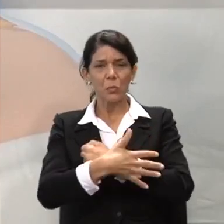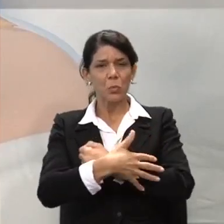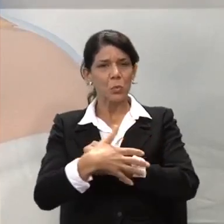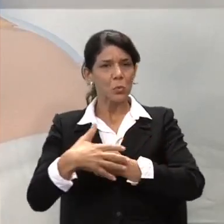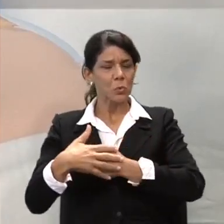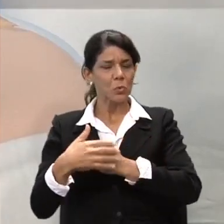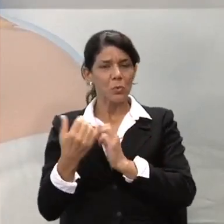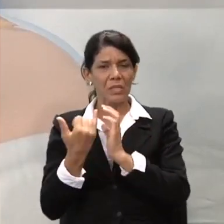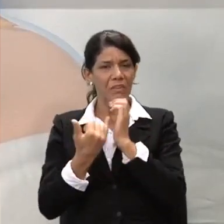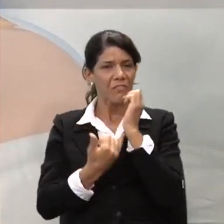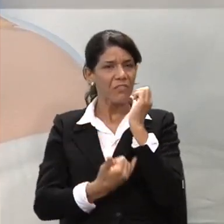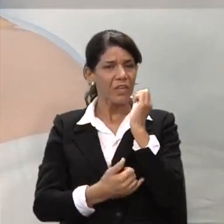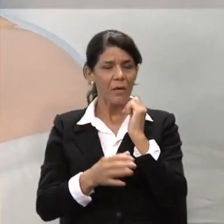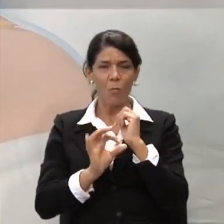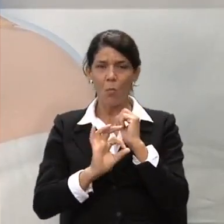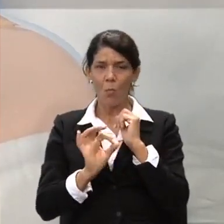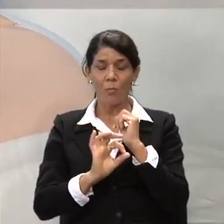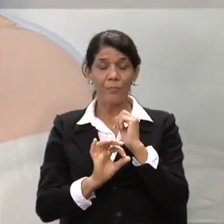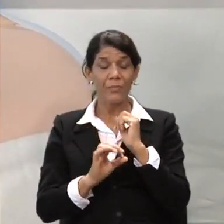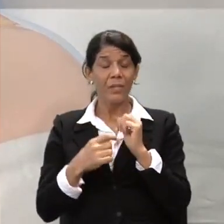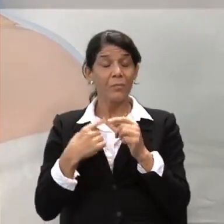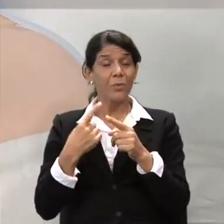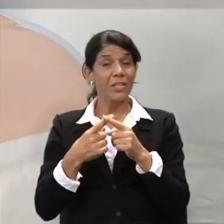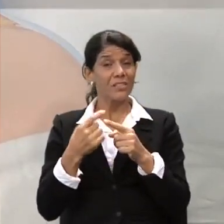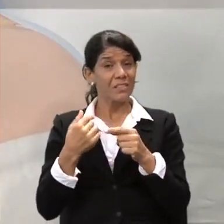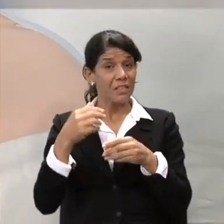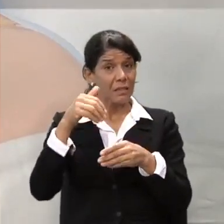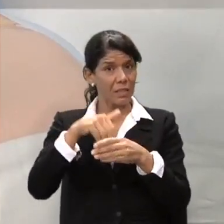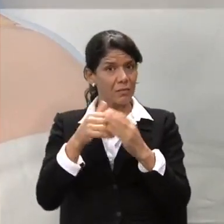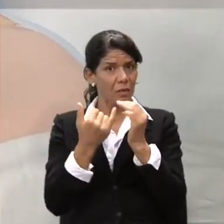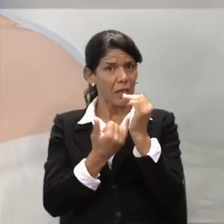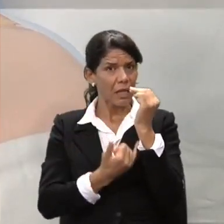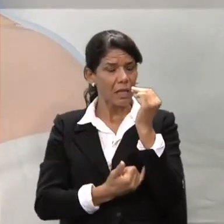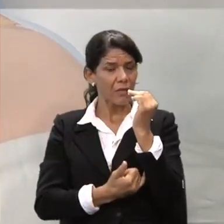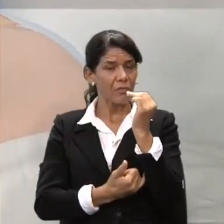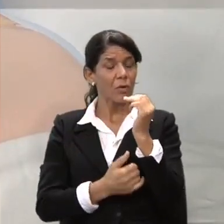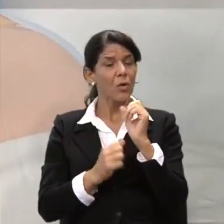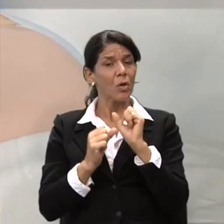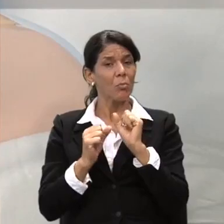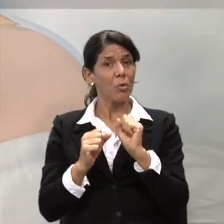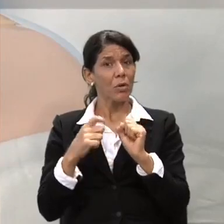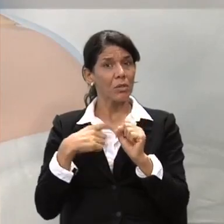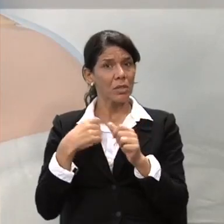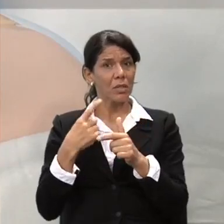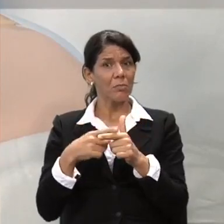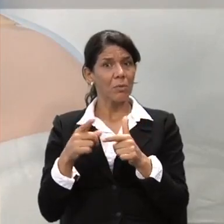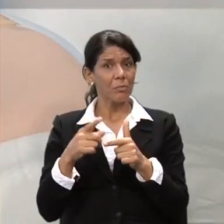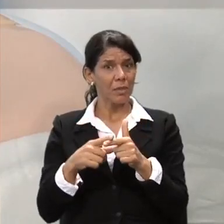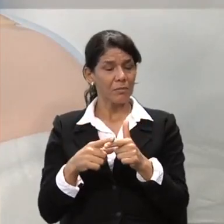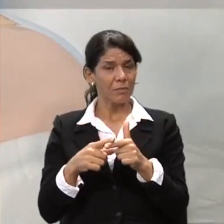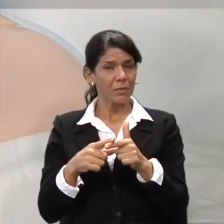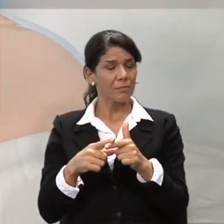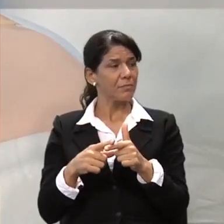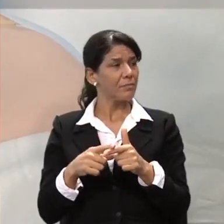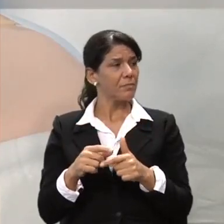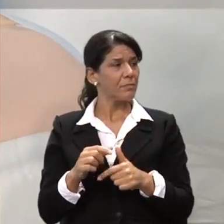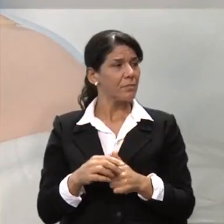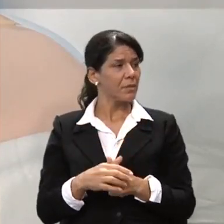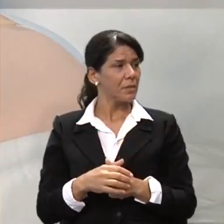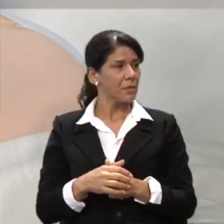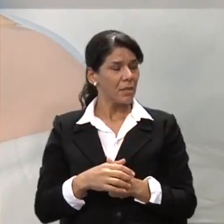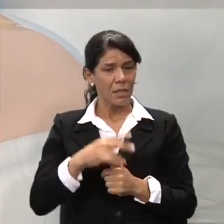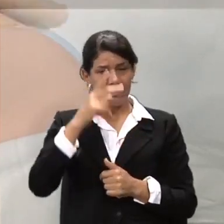de nervos. Se atingirmos um nervo, nós podemos lesioná-lo e muitas vezes inutilizá-lo. Ele vai